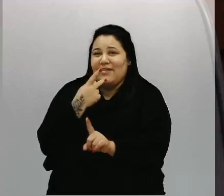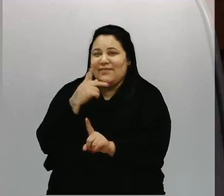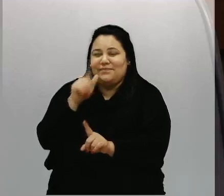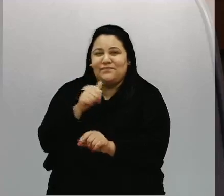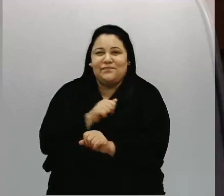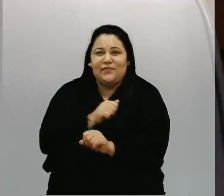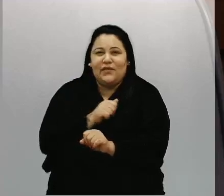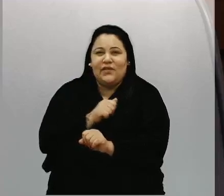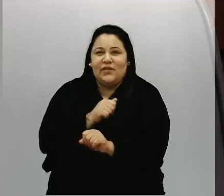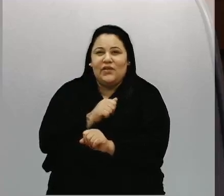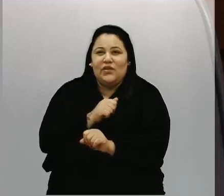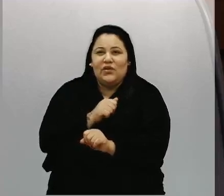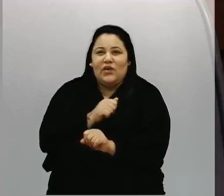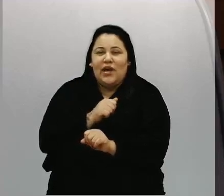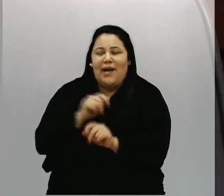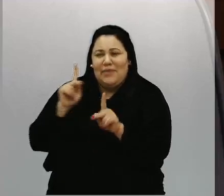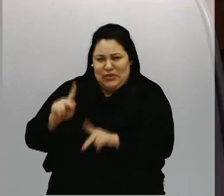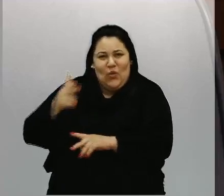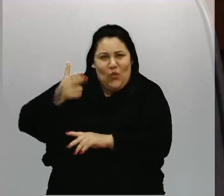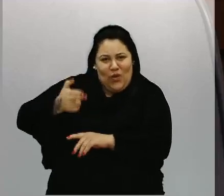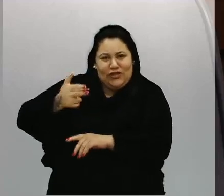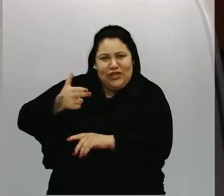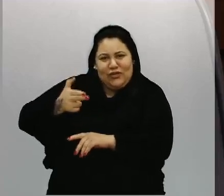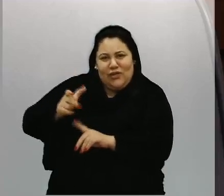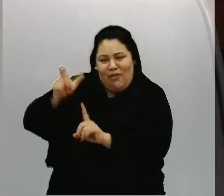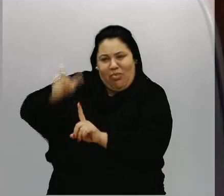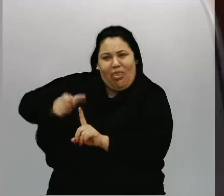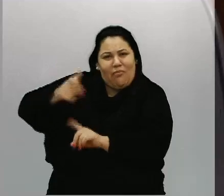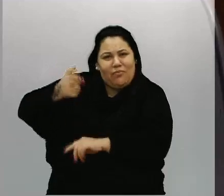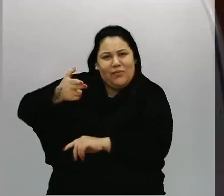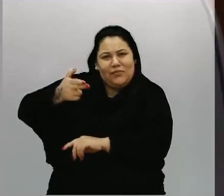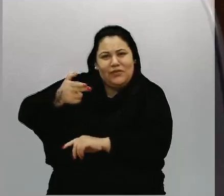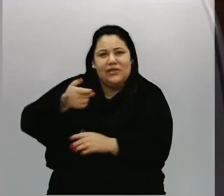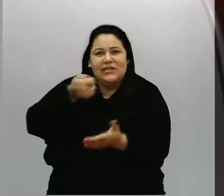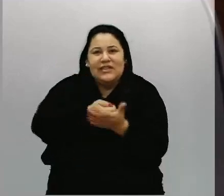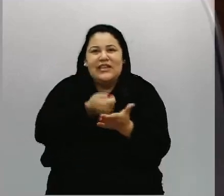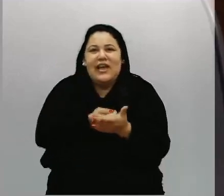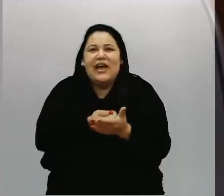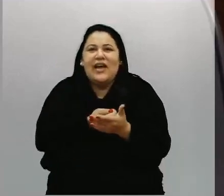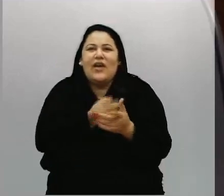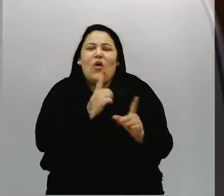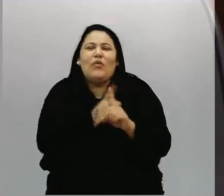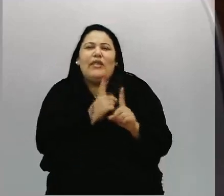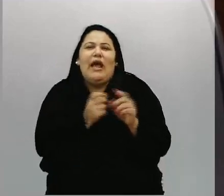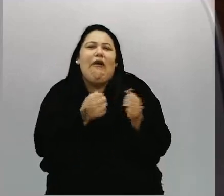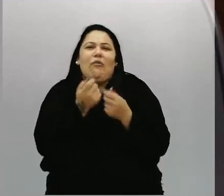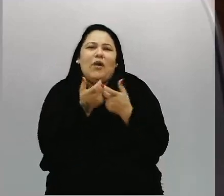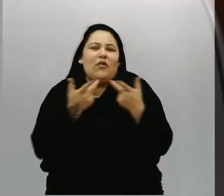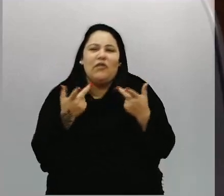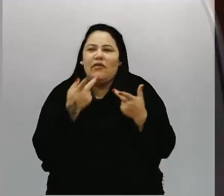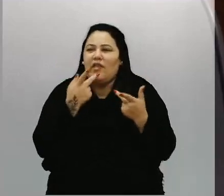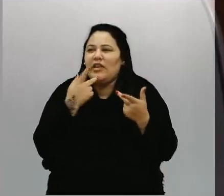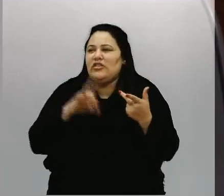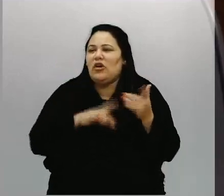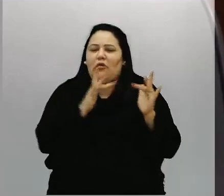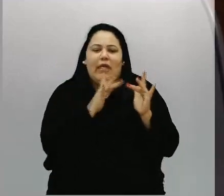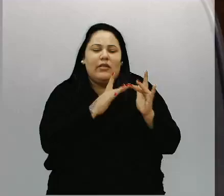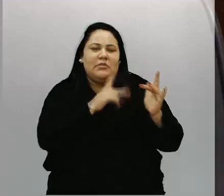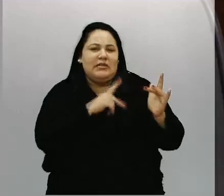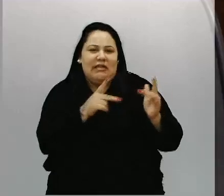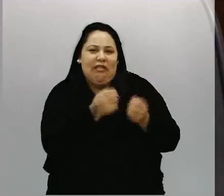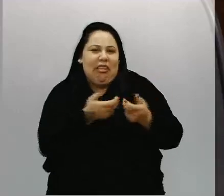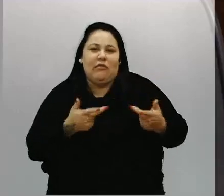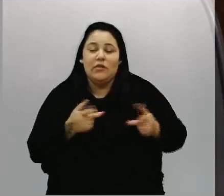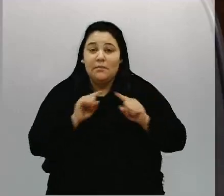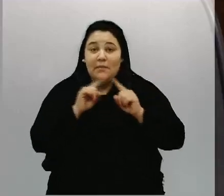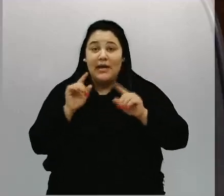bandido lá, enfim, o atirador, que tentaram encontrar algum desvio aí dizendo que ele tinha ligações com o presidente, isso, aquilo, aquele outro. Mas